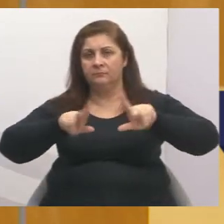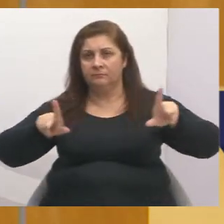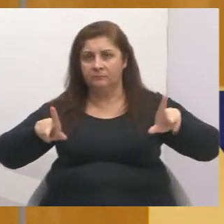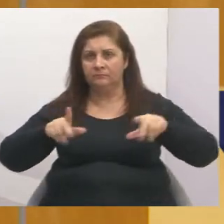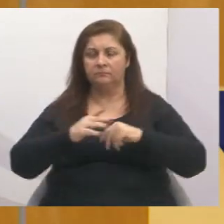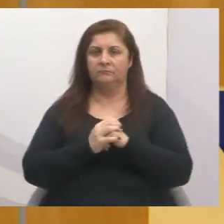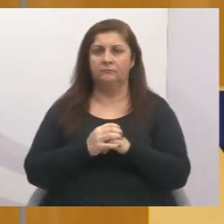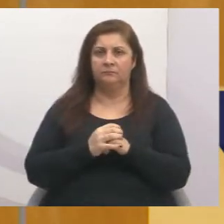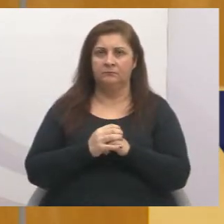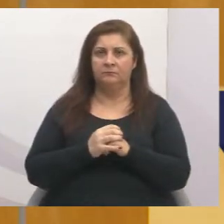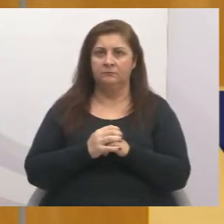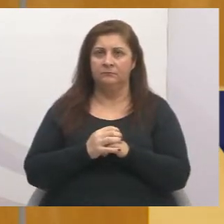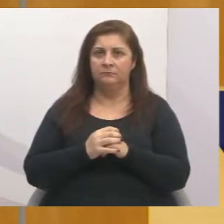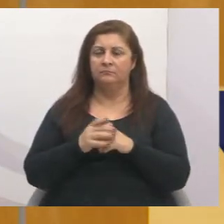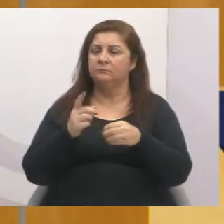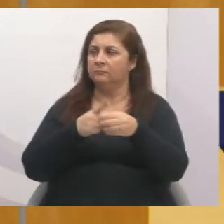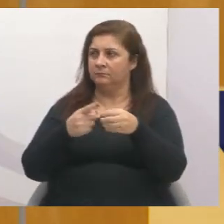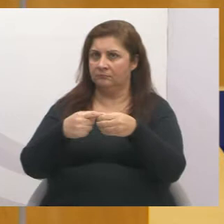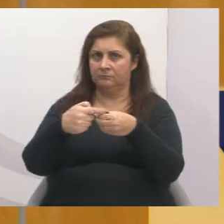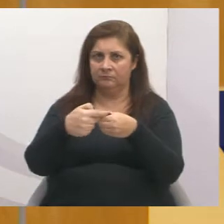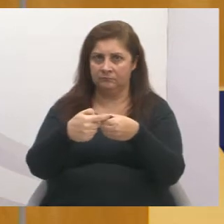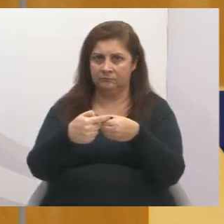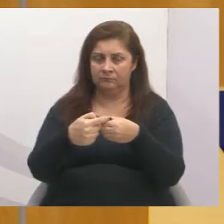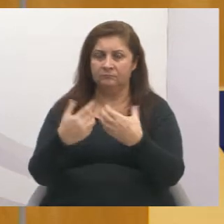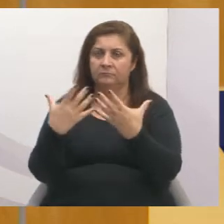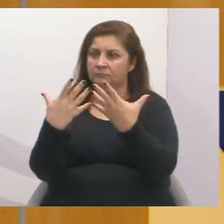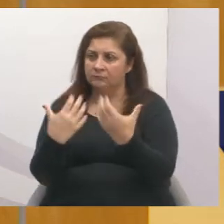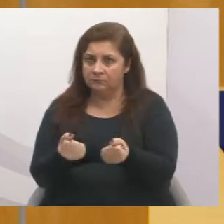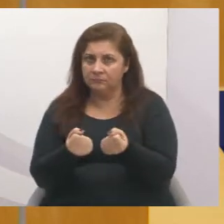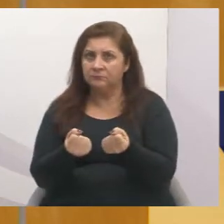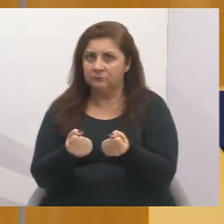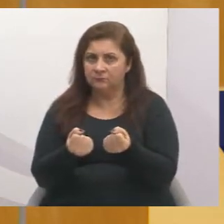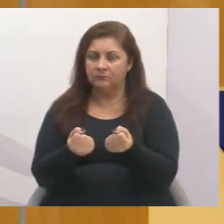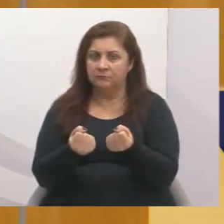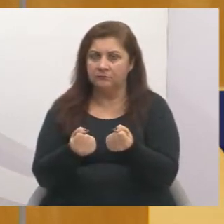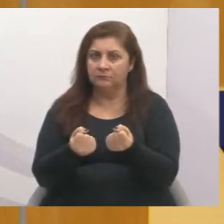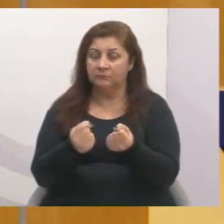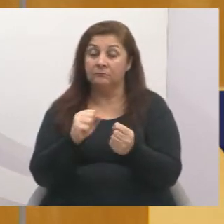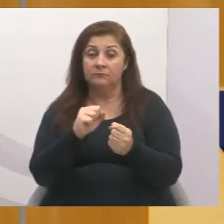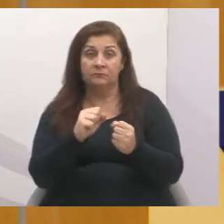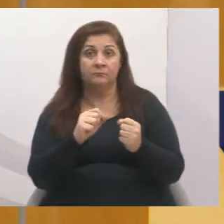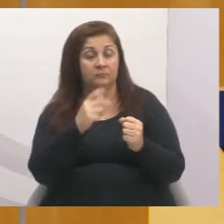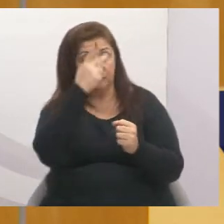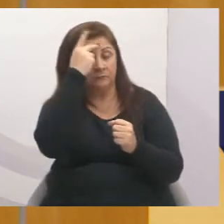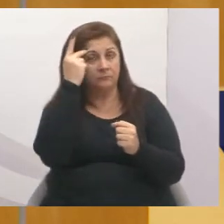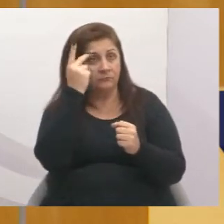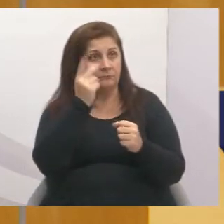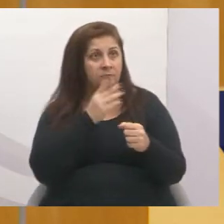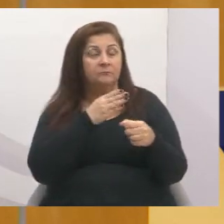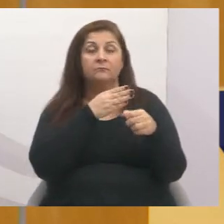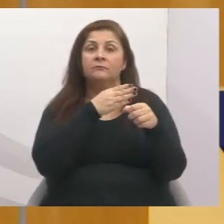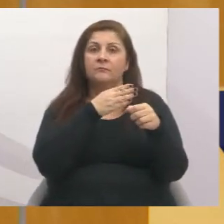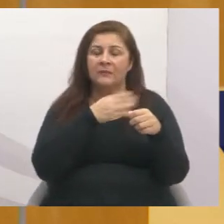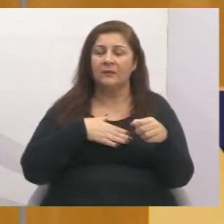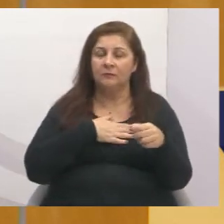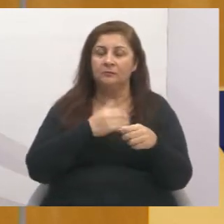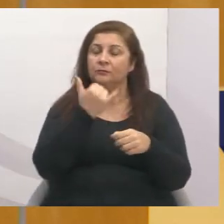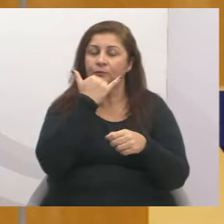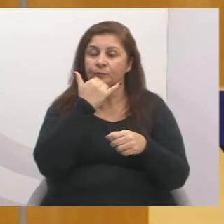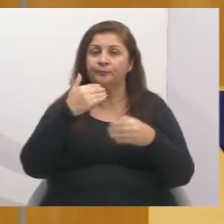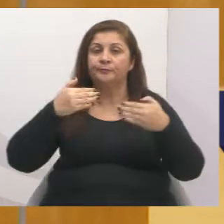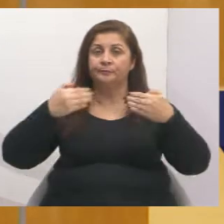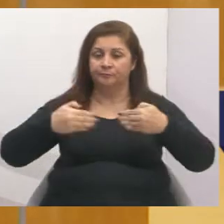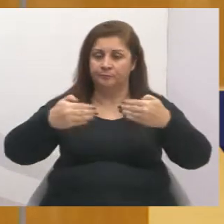regras gerais, que forem adotadas pelos municípios e que forem aprovadas pelo Ministério da Economia, que é hoje